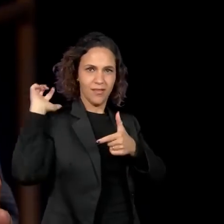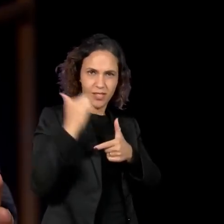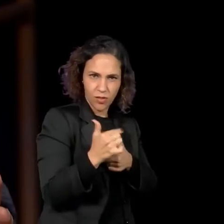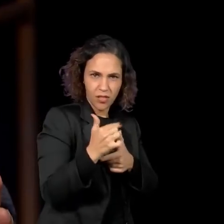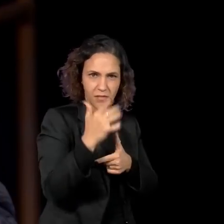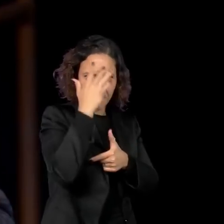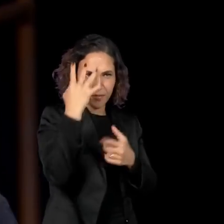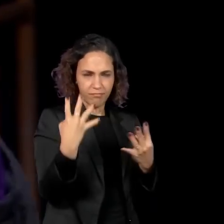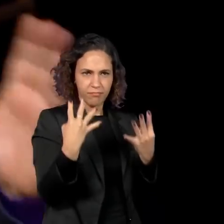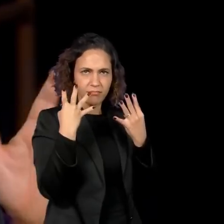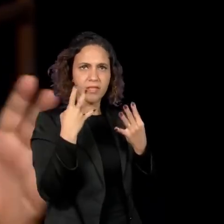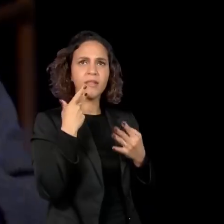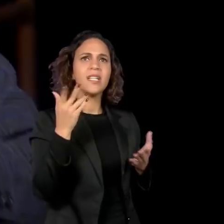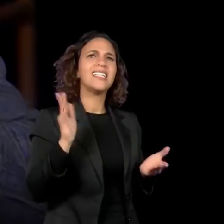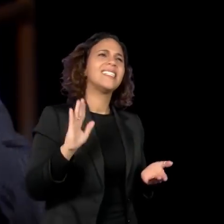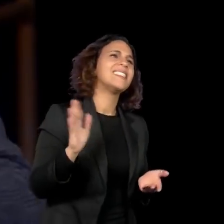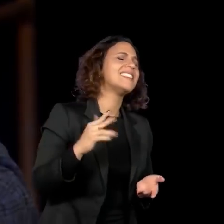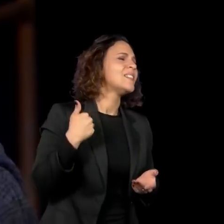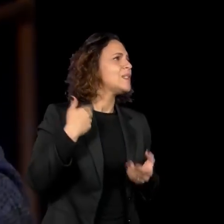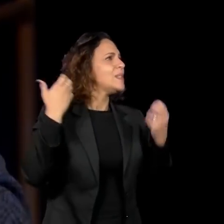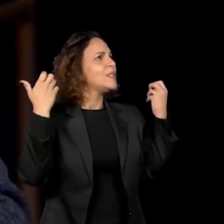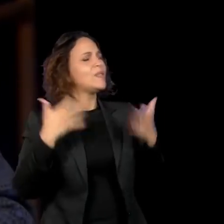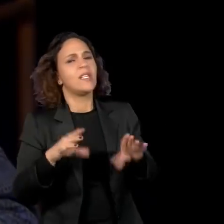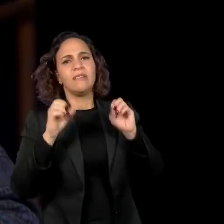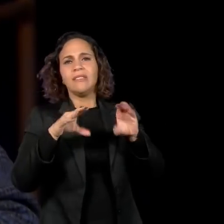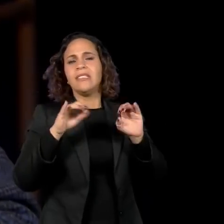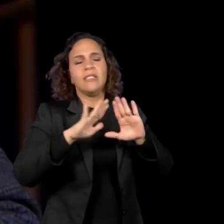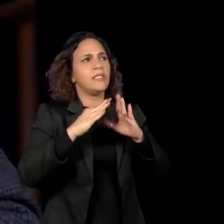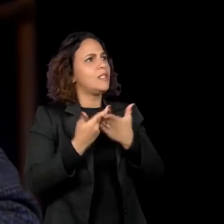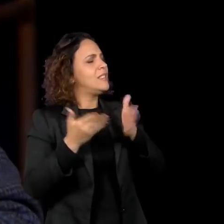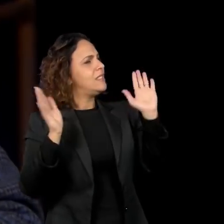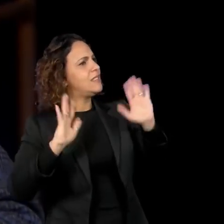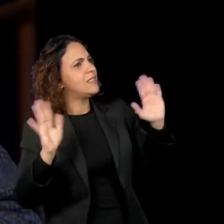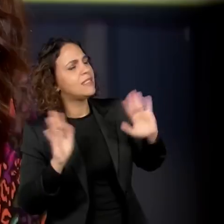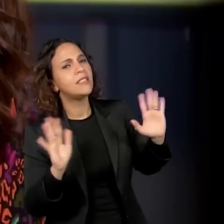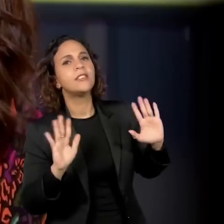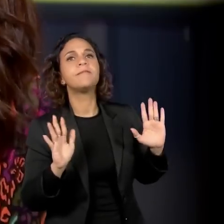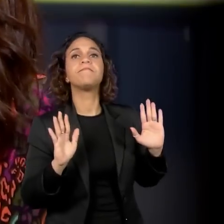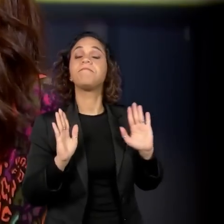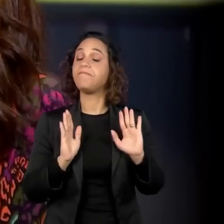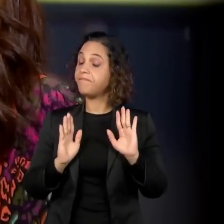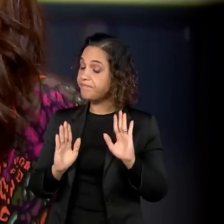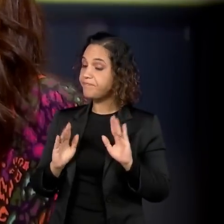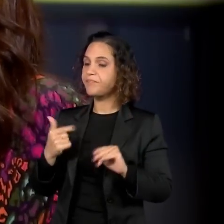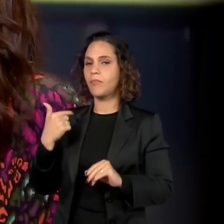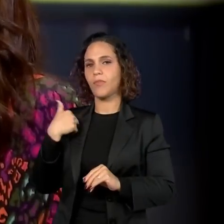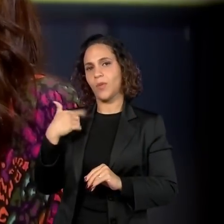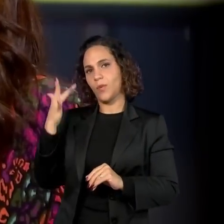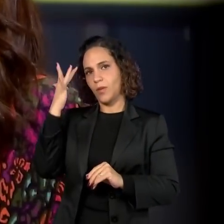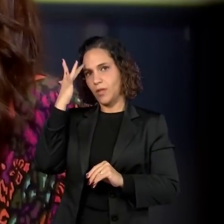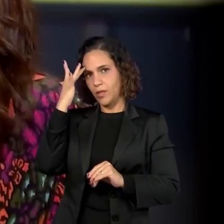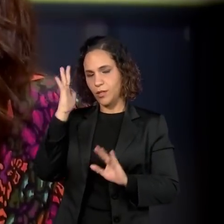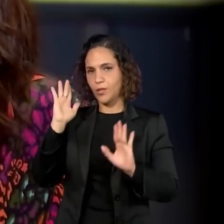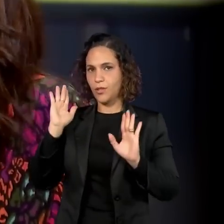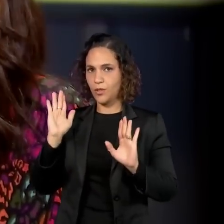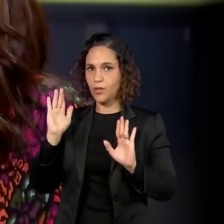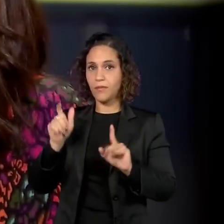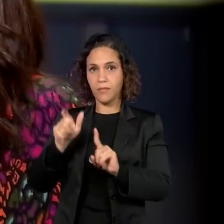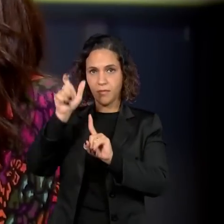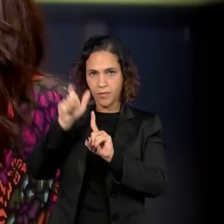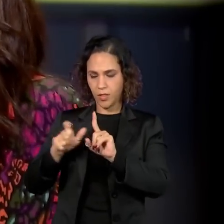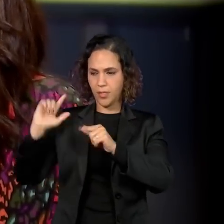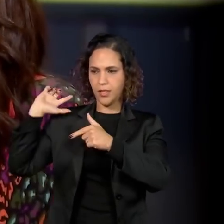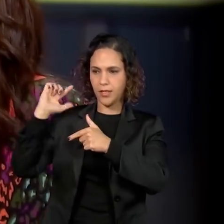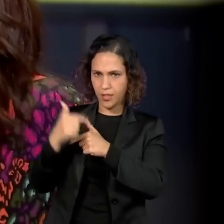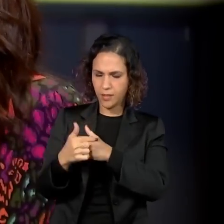nos ouvindo e fala, não, eu acho que esse negócio não tinha que ser ensinado na escola? Eu acho que essa pessoa tente